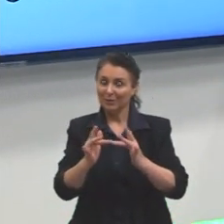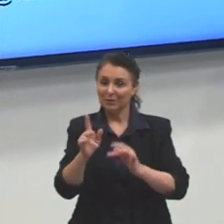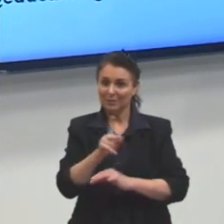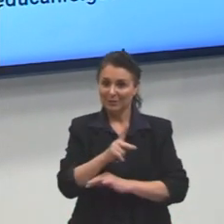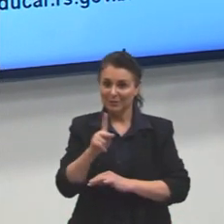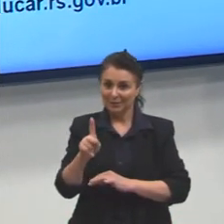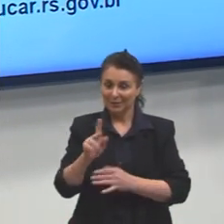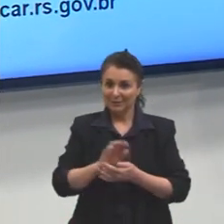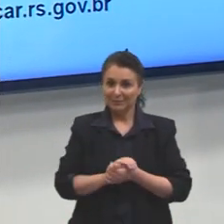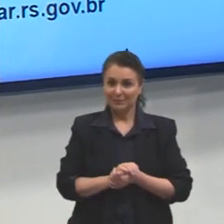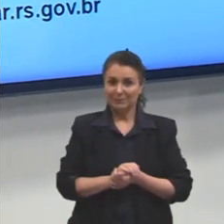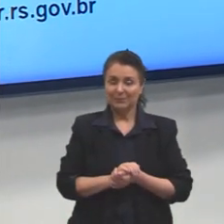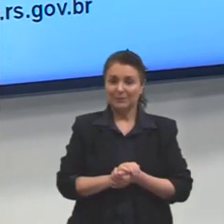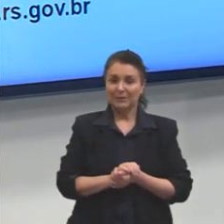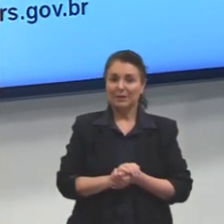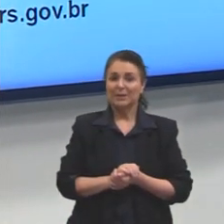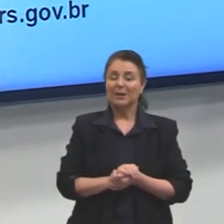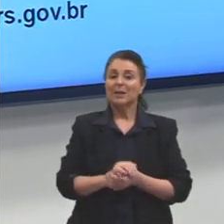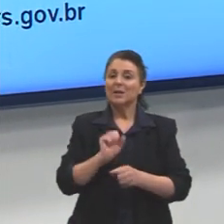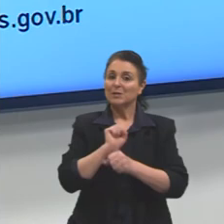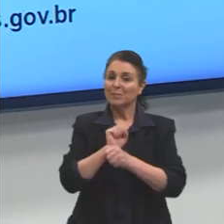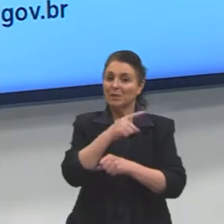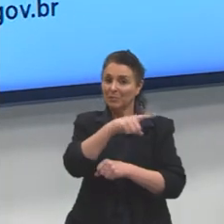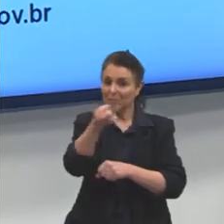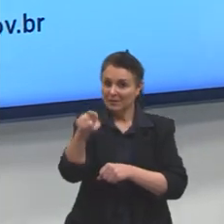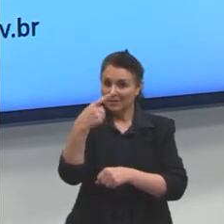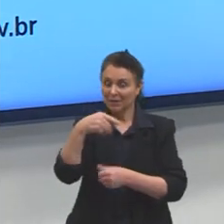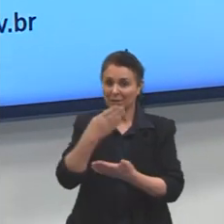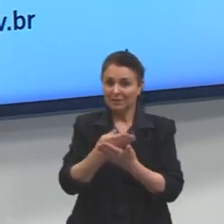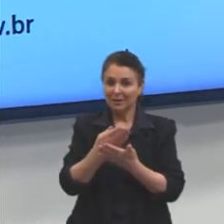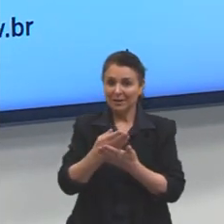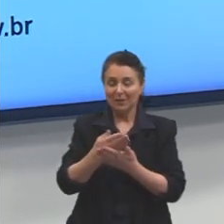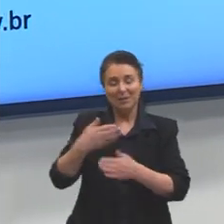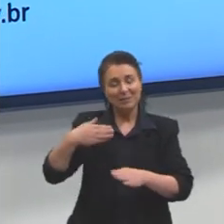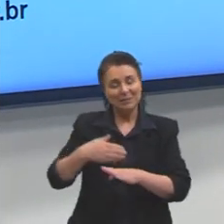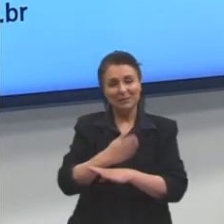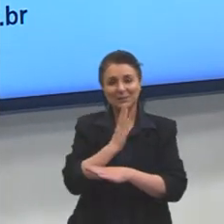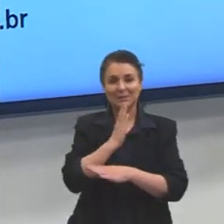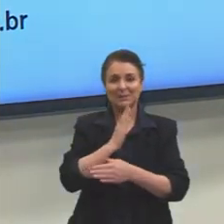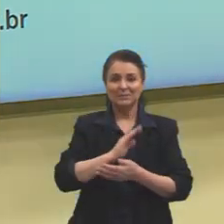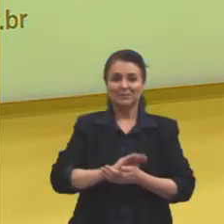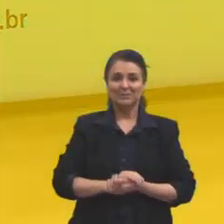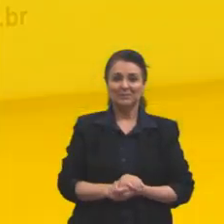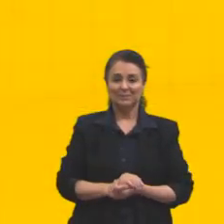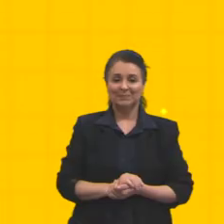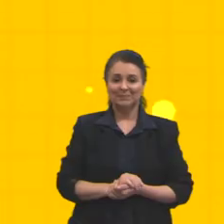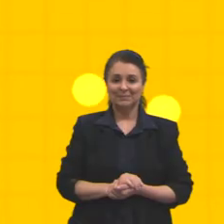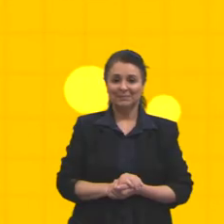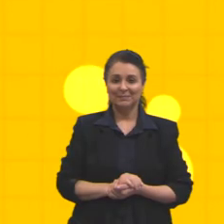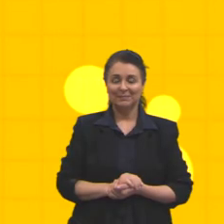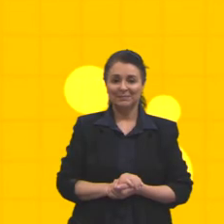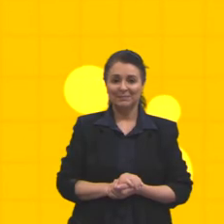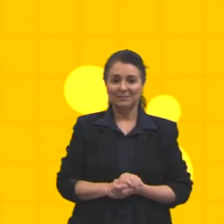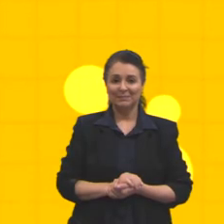contato certo conto com vocês para a próxima aula até mais partiu passar um